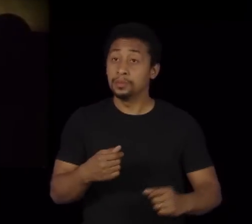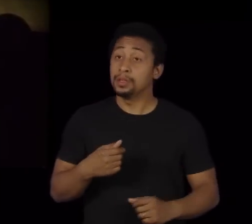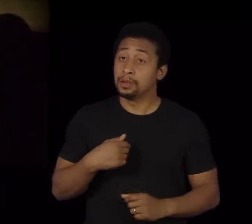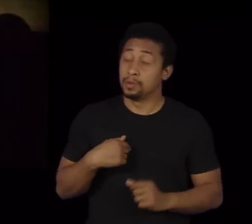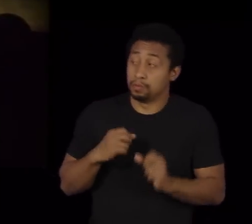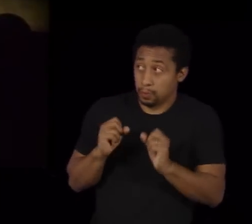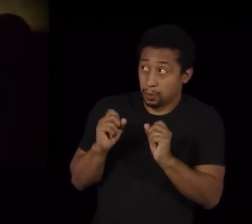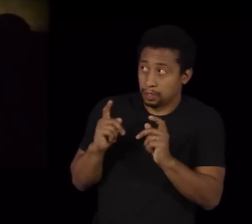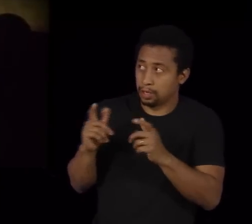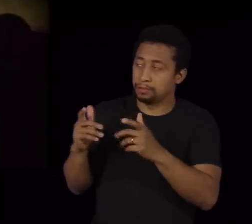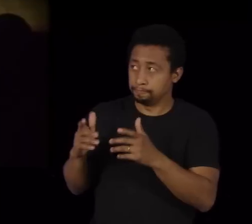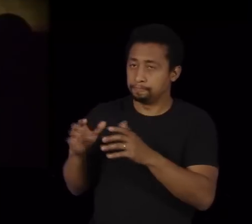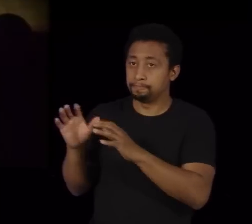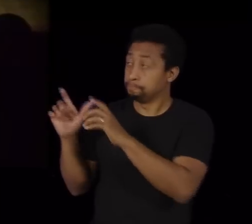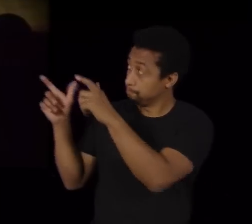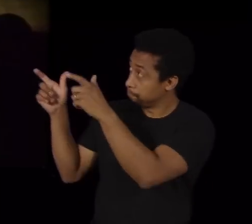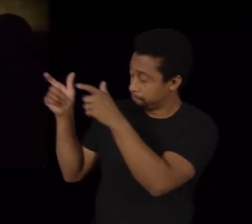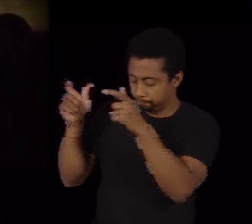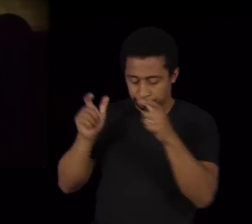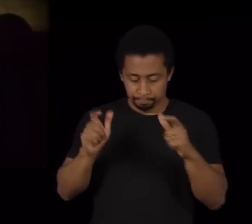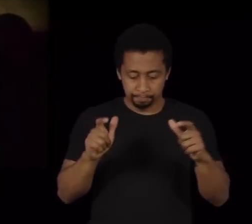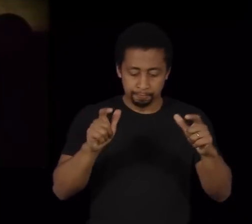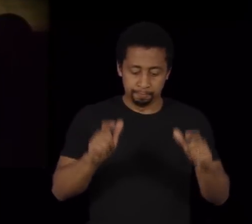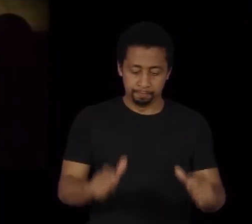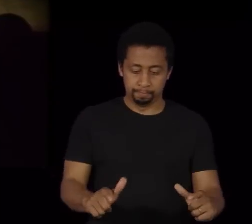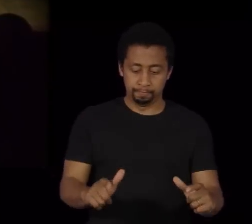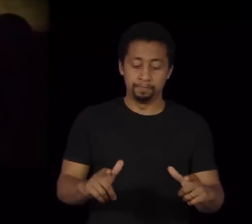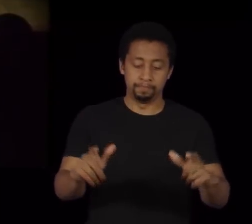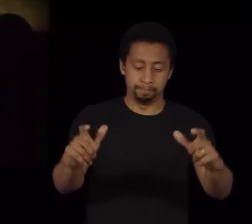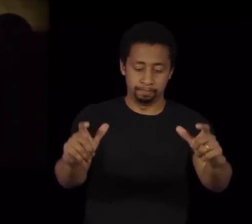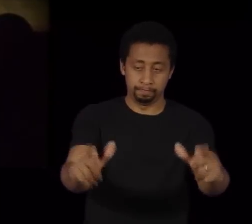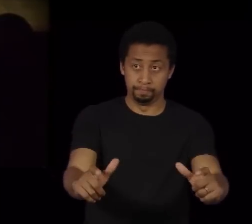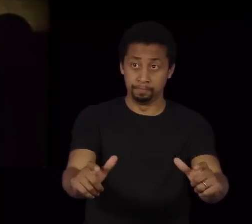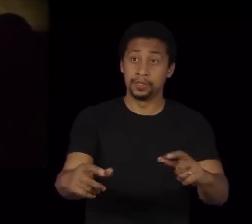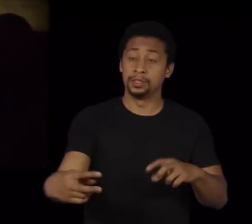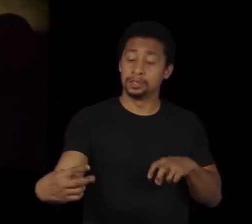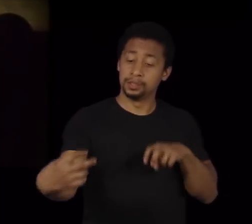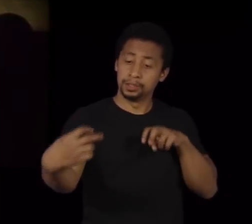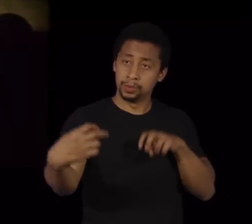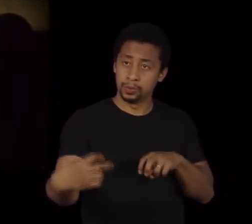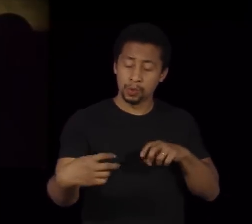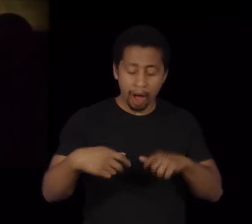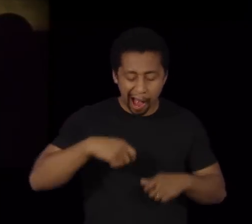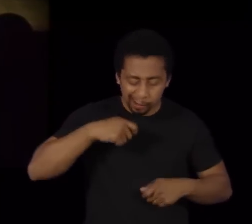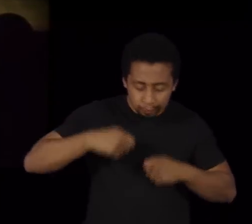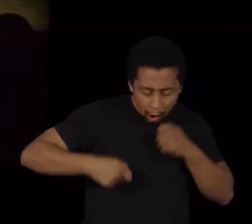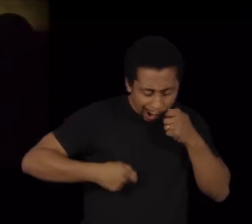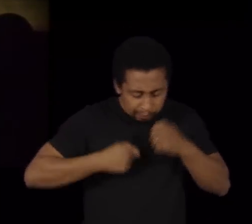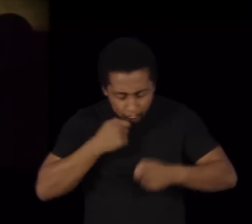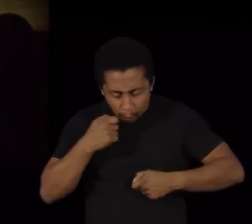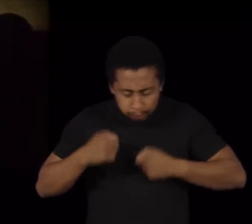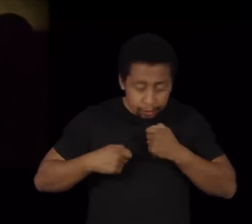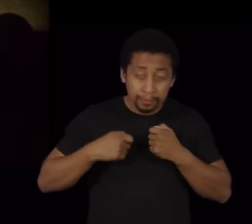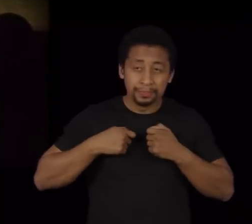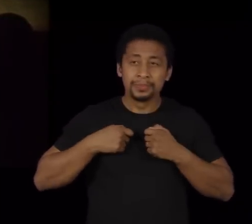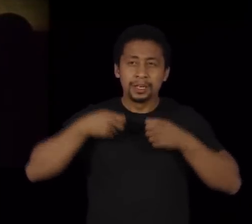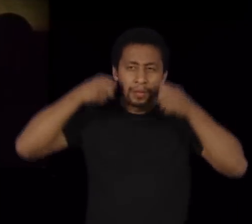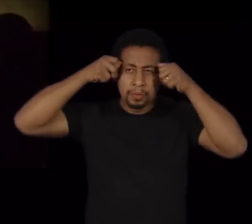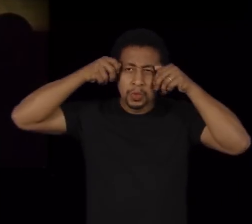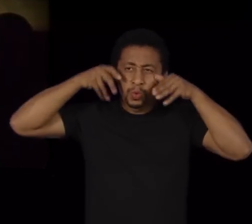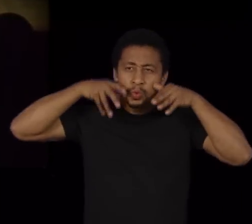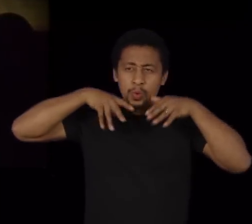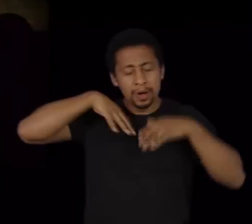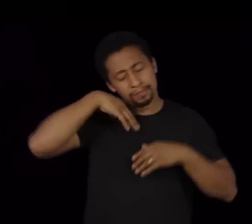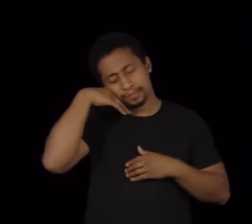fiz, ele se assentou, comeu, limpou o suor. Era sempre o mesmo